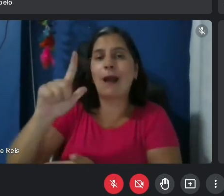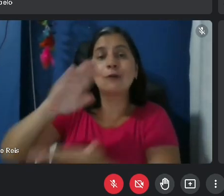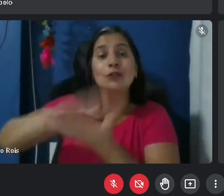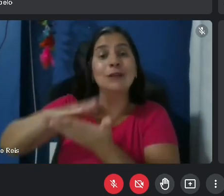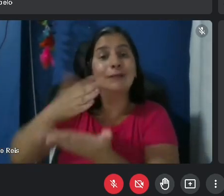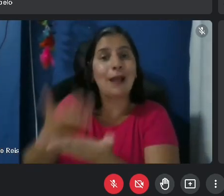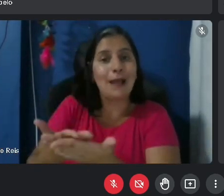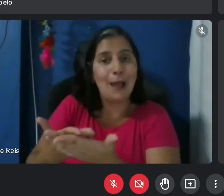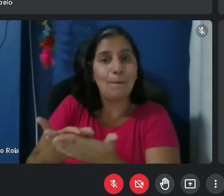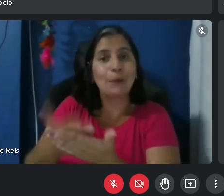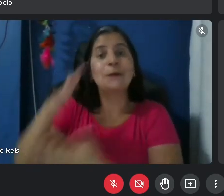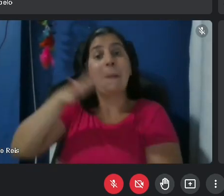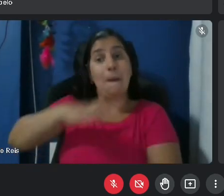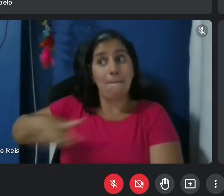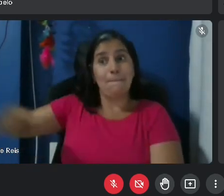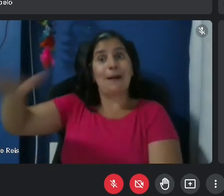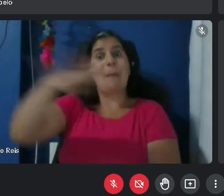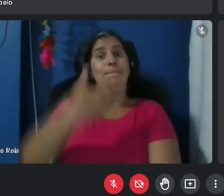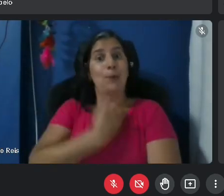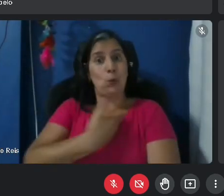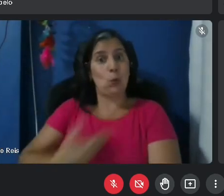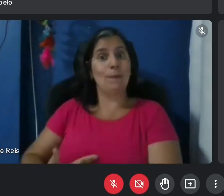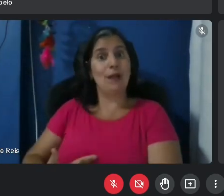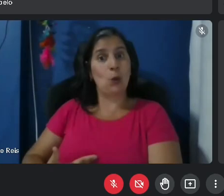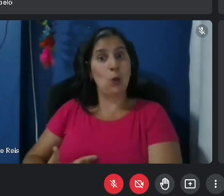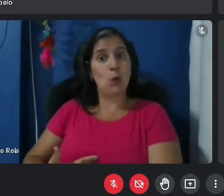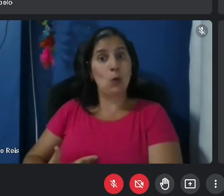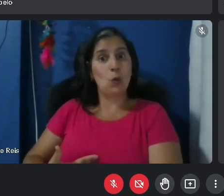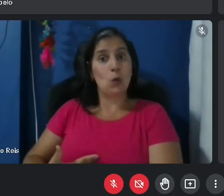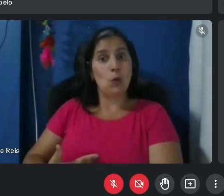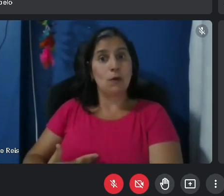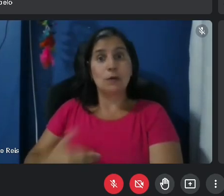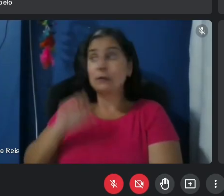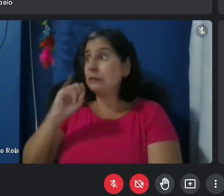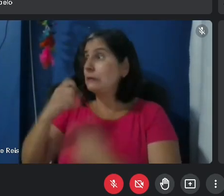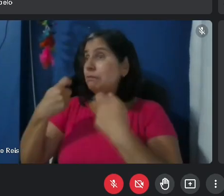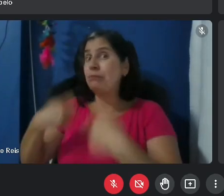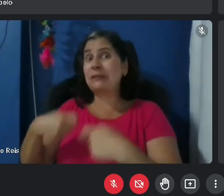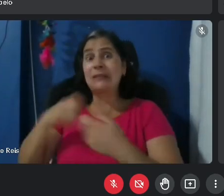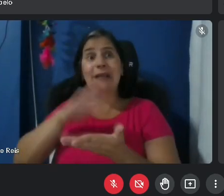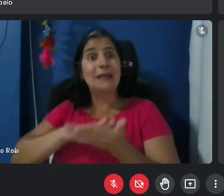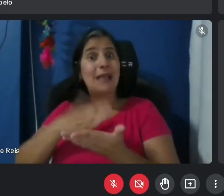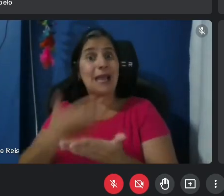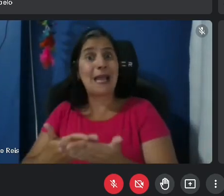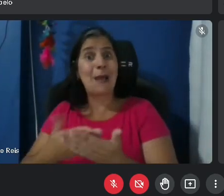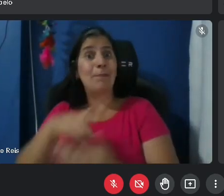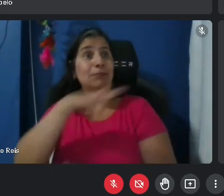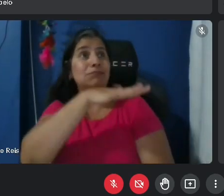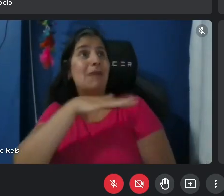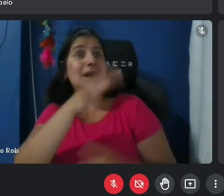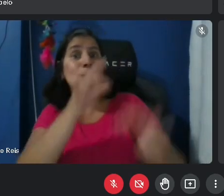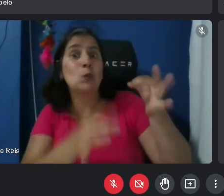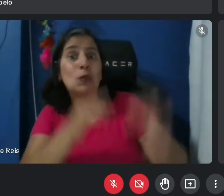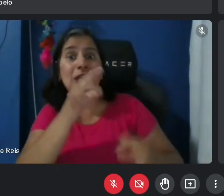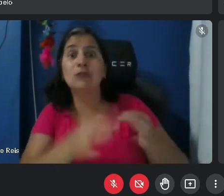Porque o foco central era que tivesse intérpretes em todas as áreas